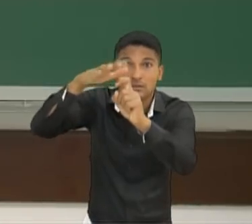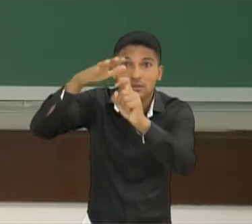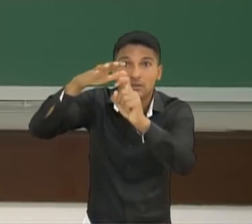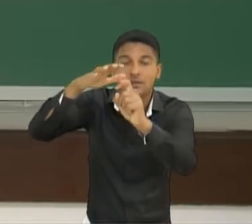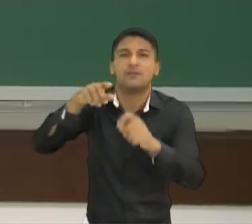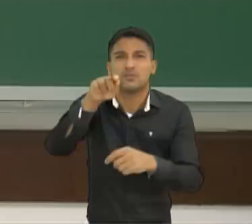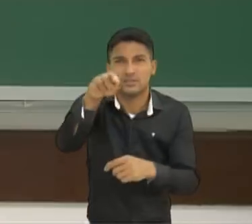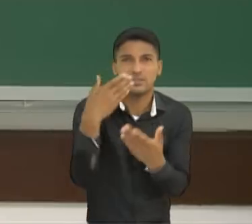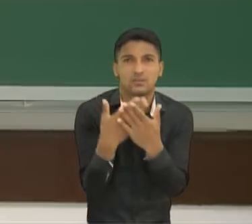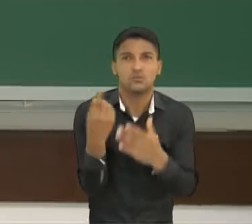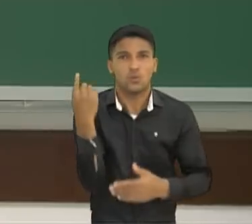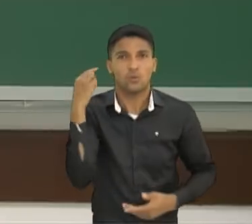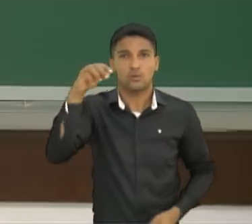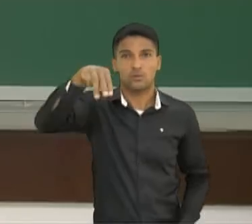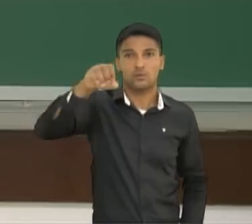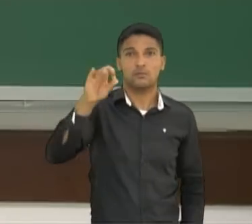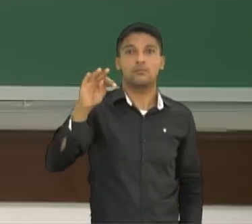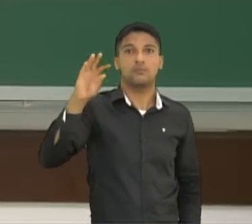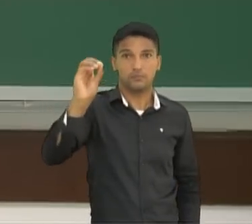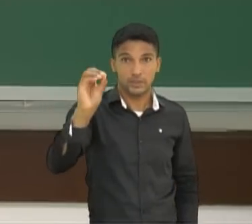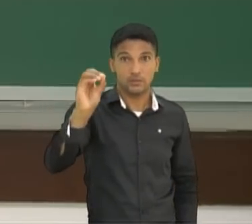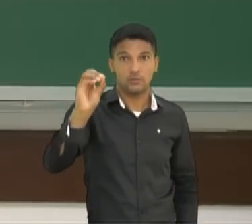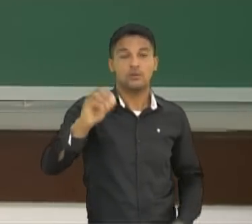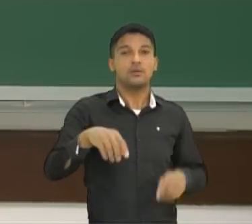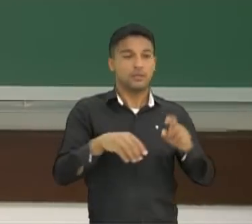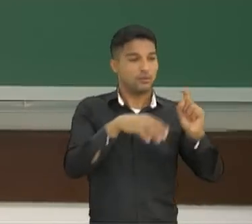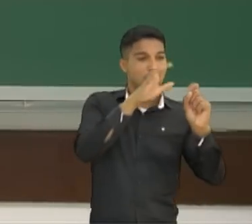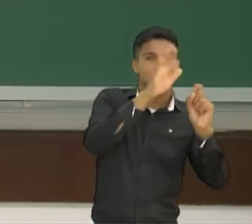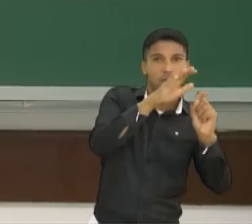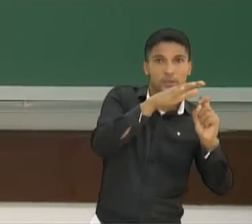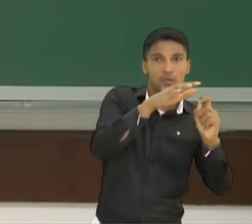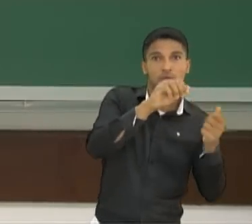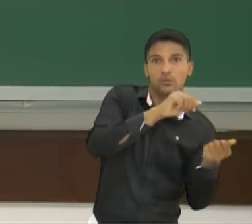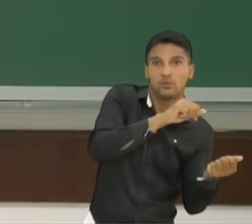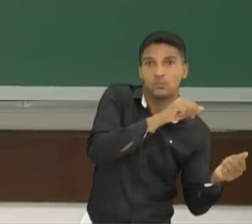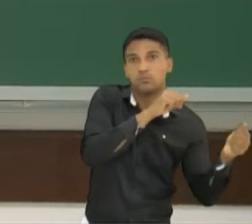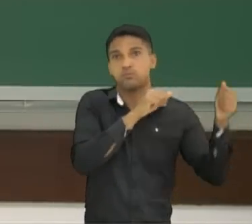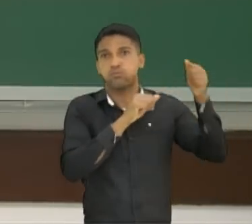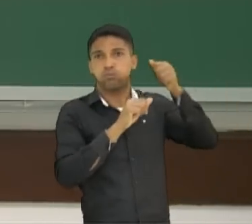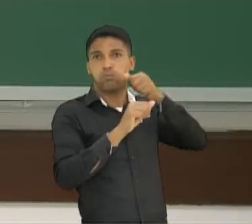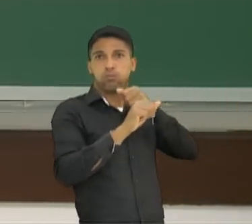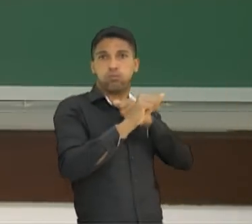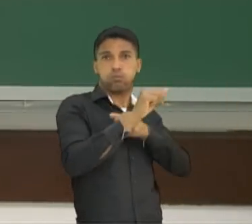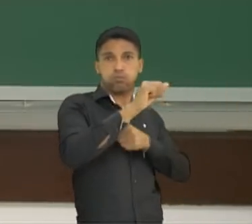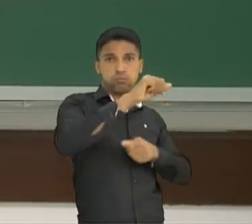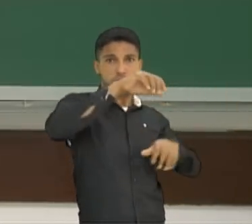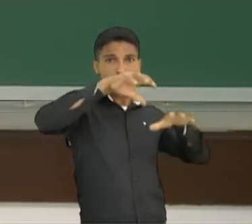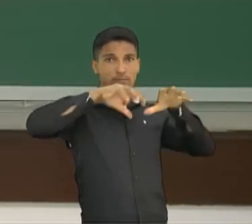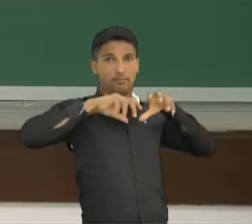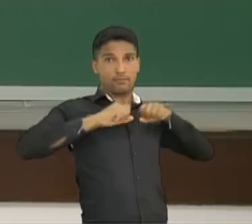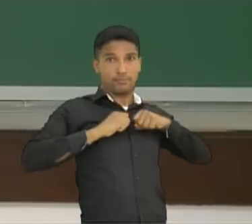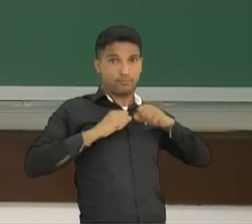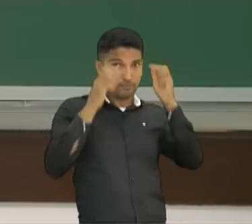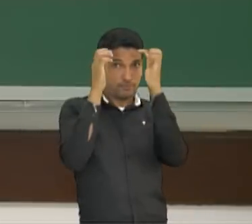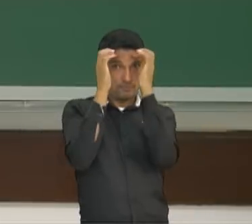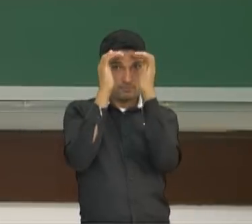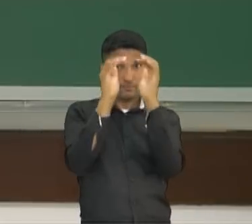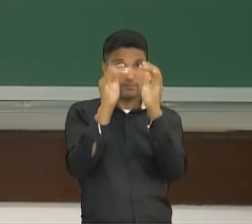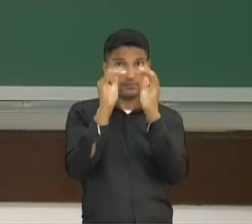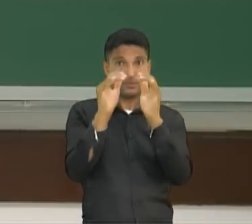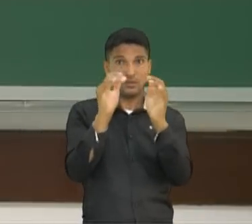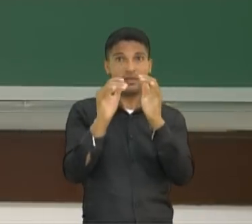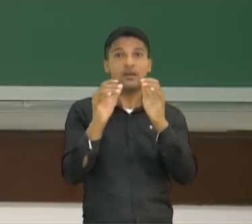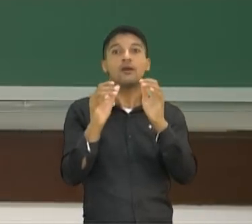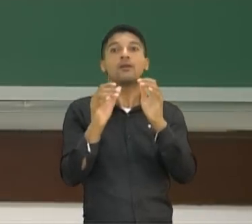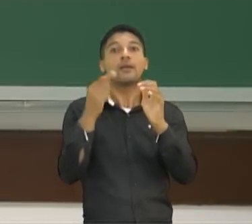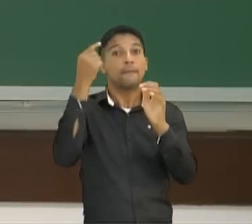mito, nós estudamos a passagem do conhecimento mítico para o pensamento racional, né? E o conhecimento mítico, ele também